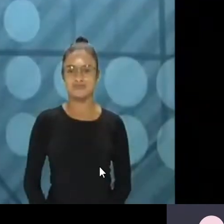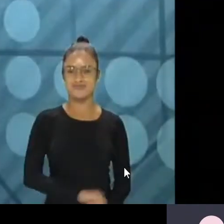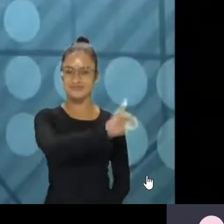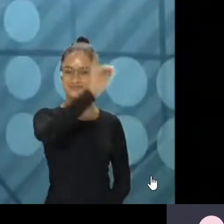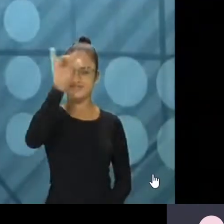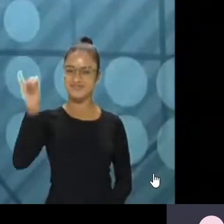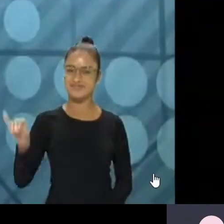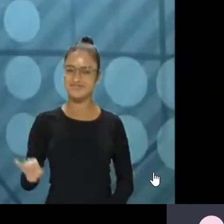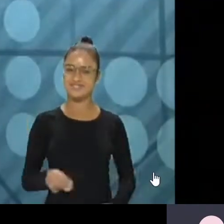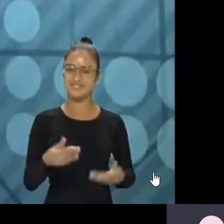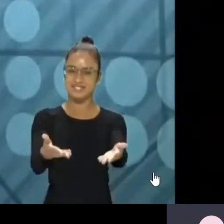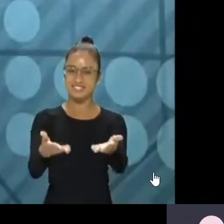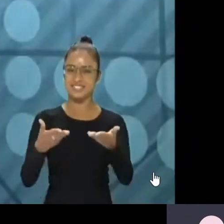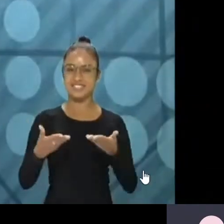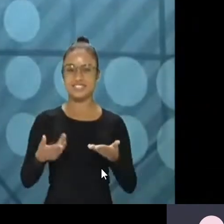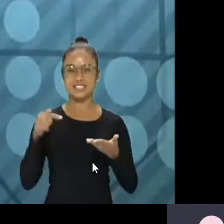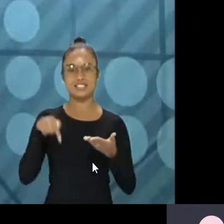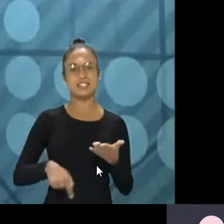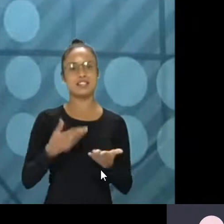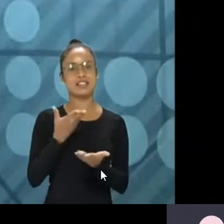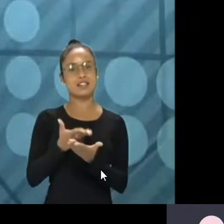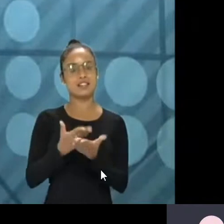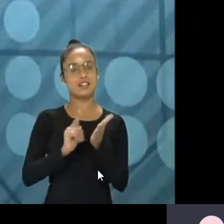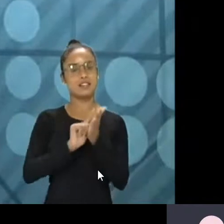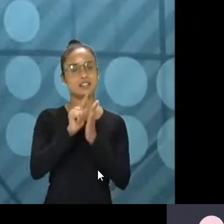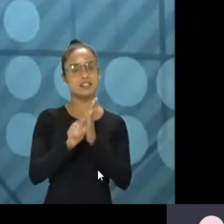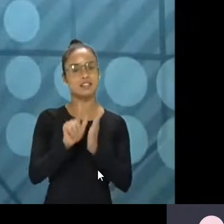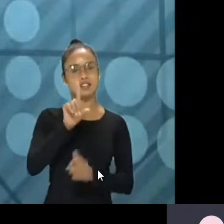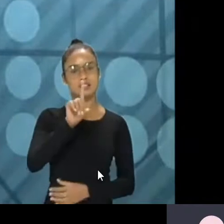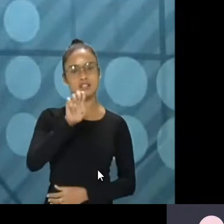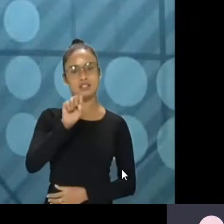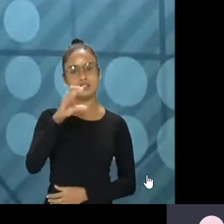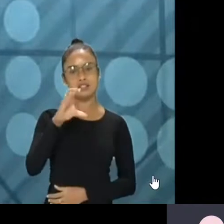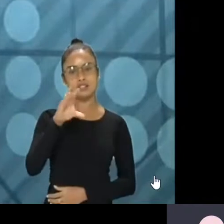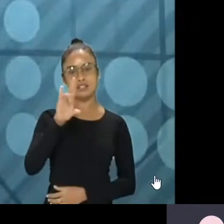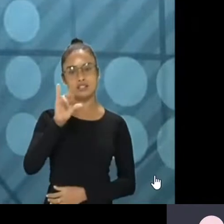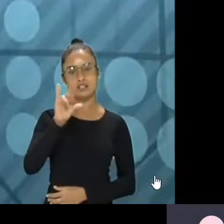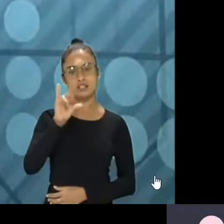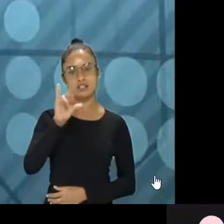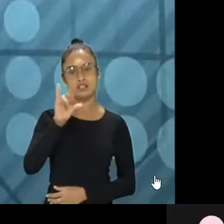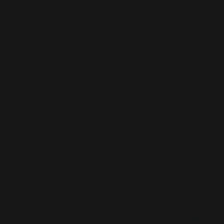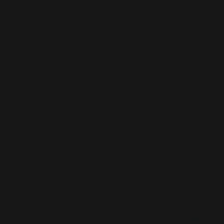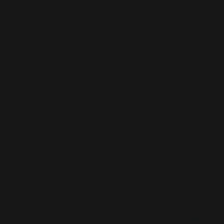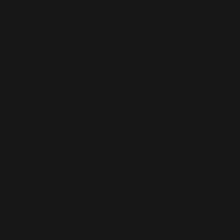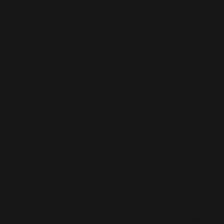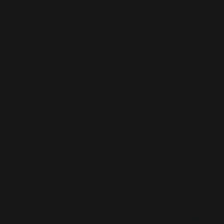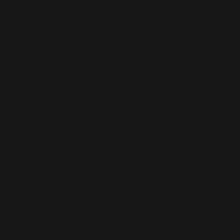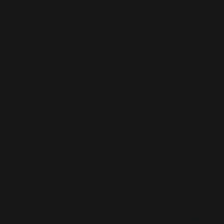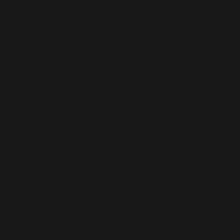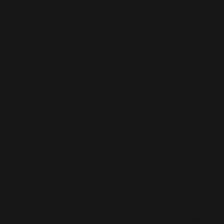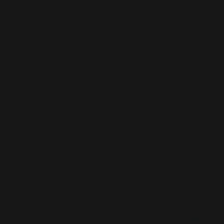Olá, seja muito bem-vindo à aula de Geometria Descritiva Aplicada à Arquitetura 1.